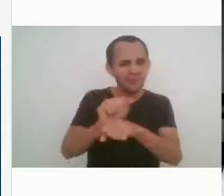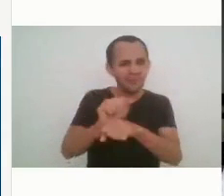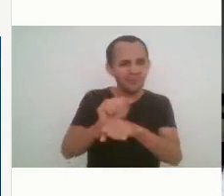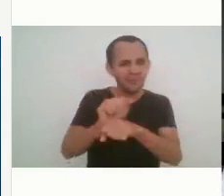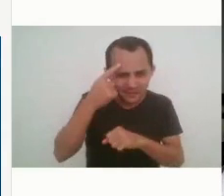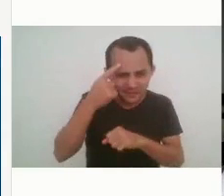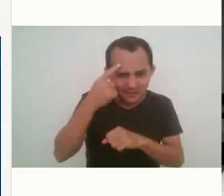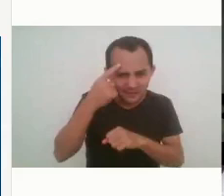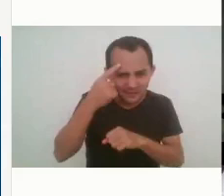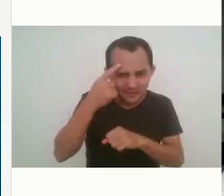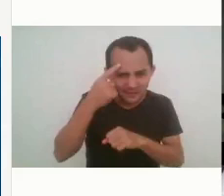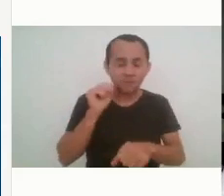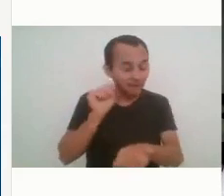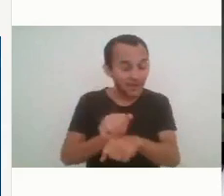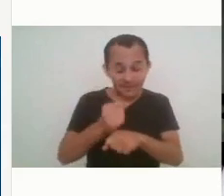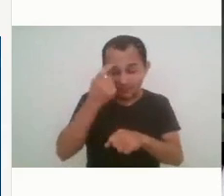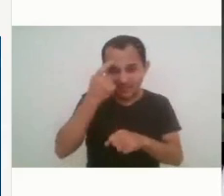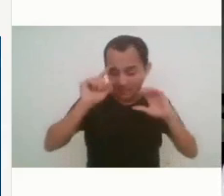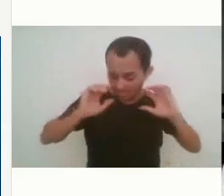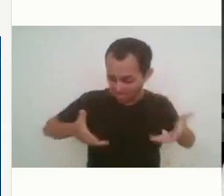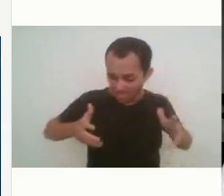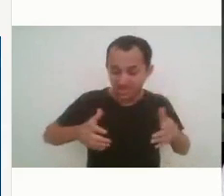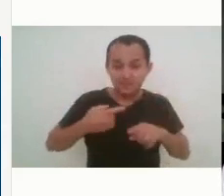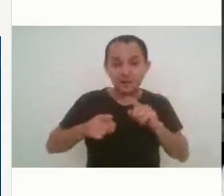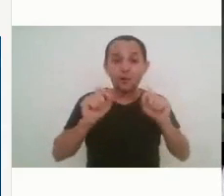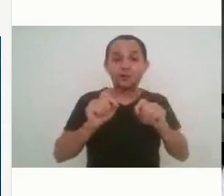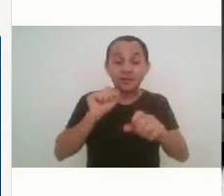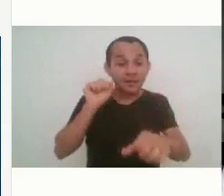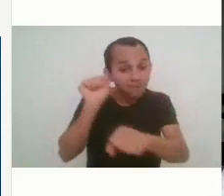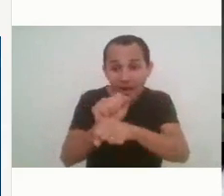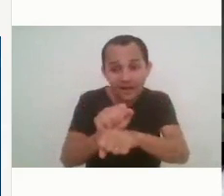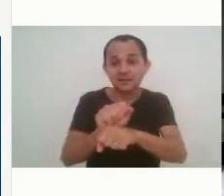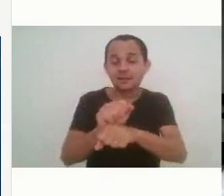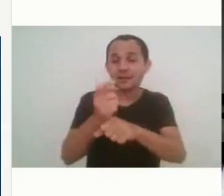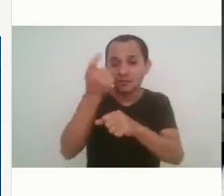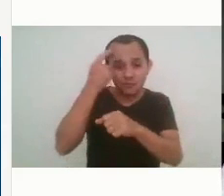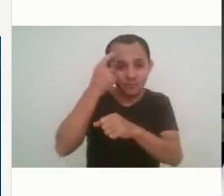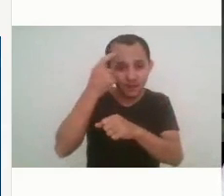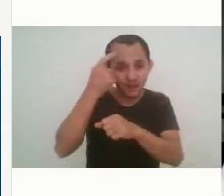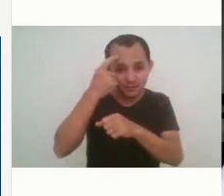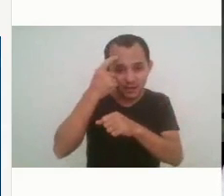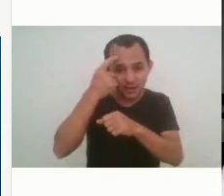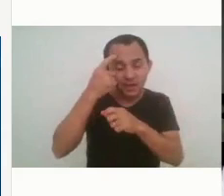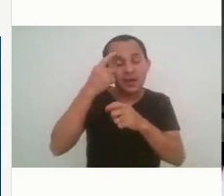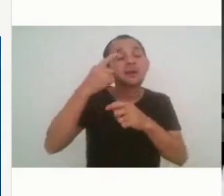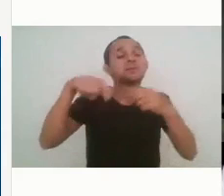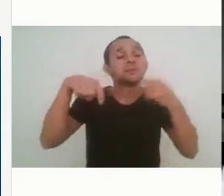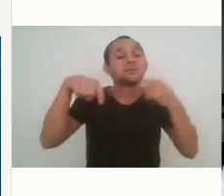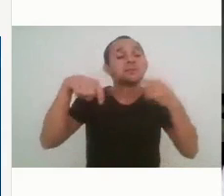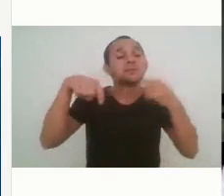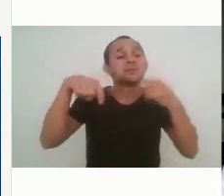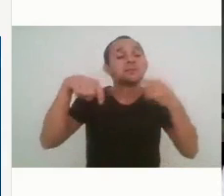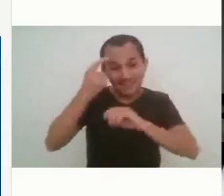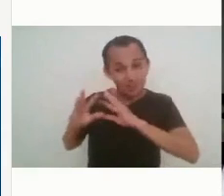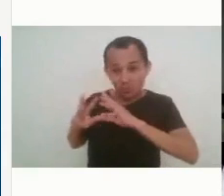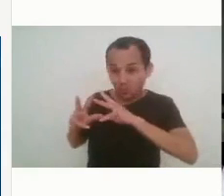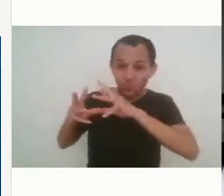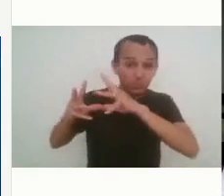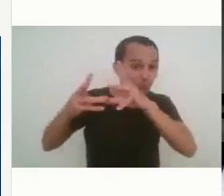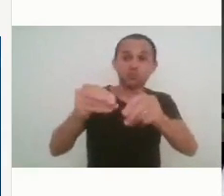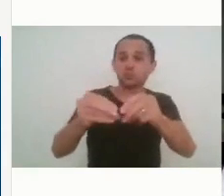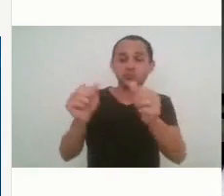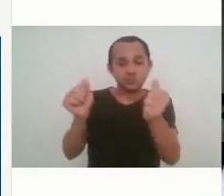cadeirante. Temos que parar com isso, de pensar no todo. Nós temos que pensar no todo, porque a